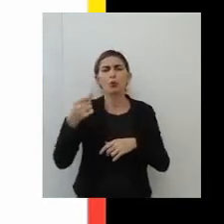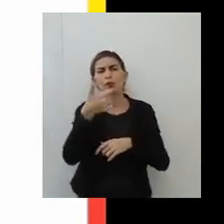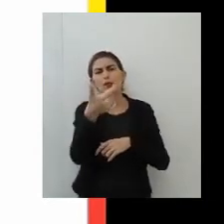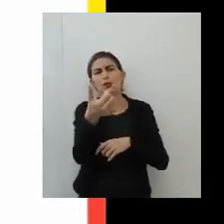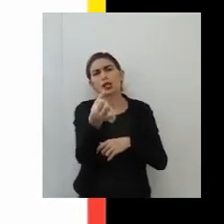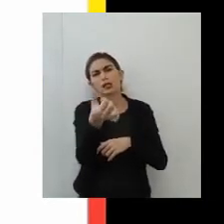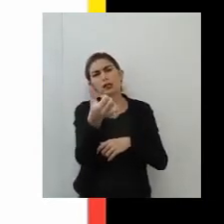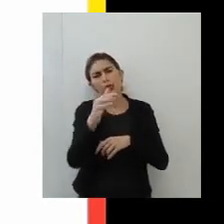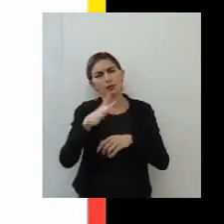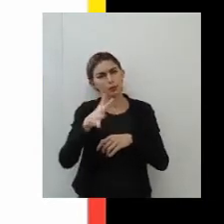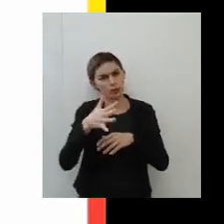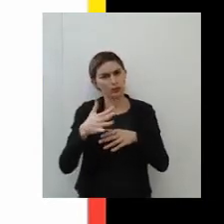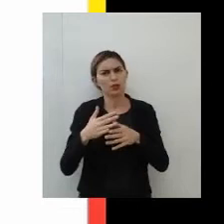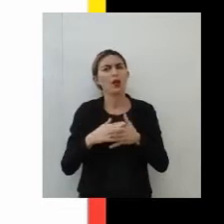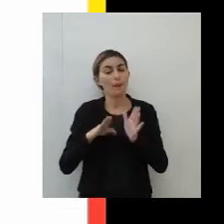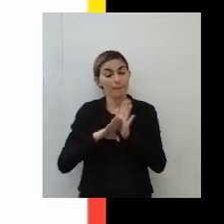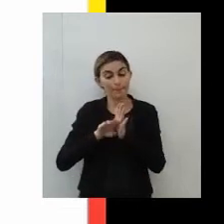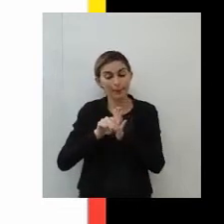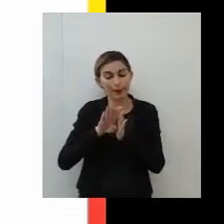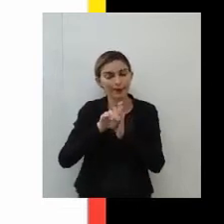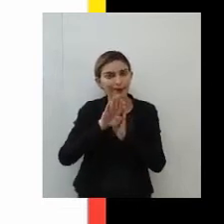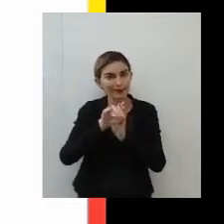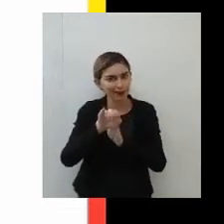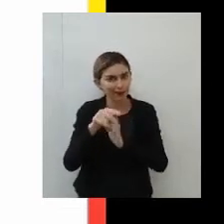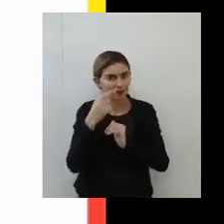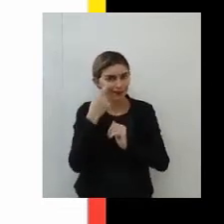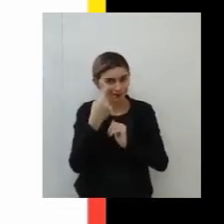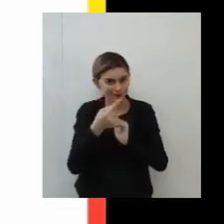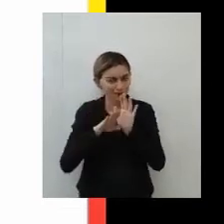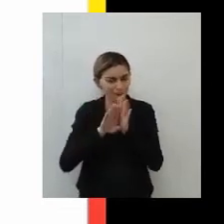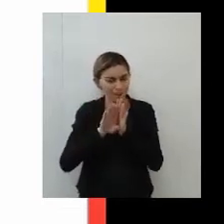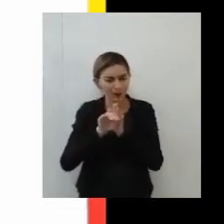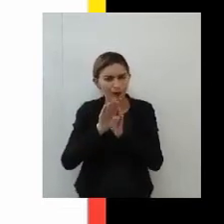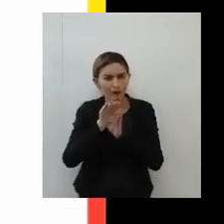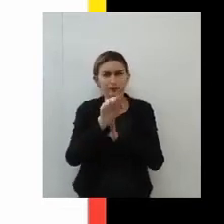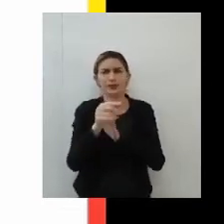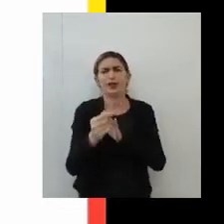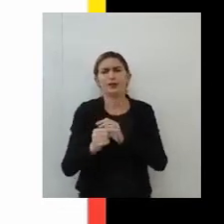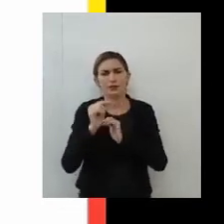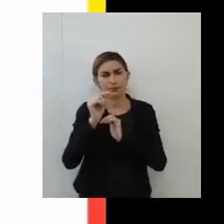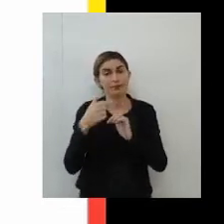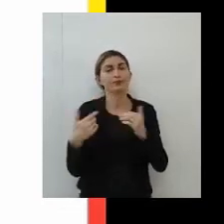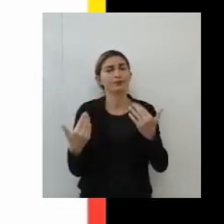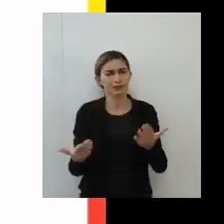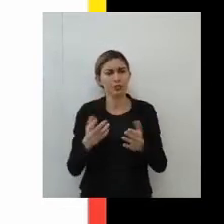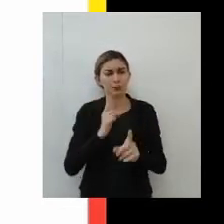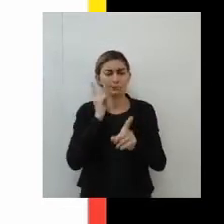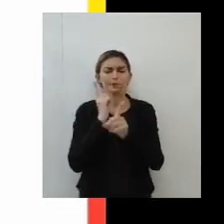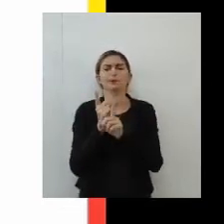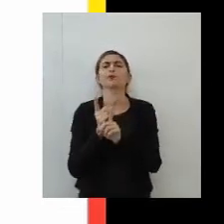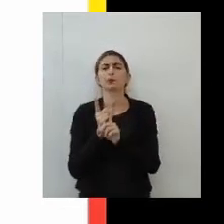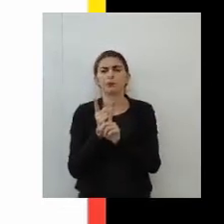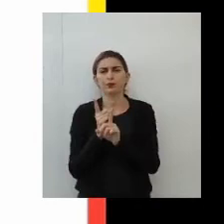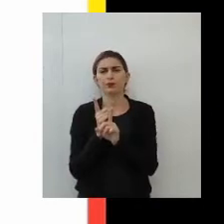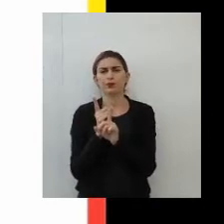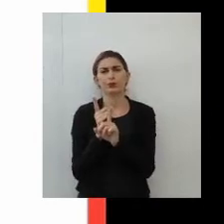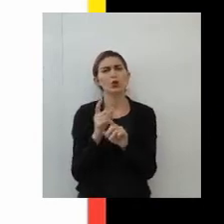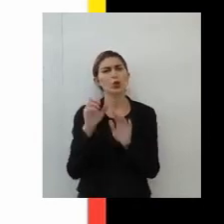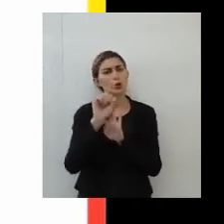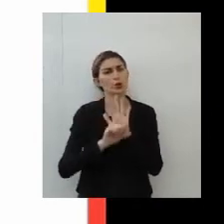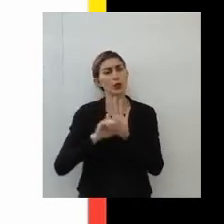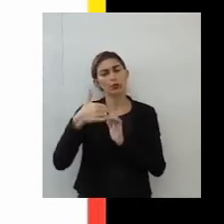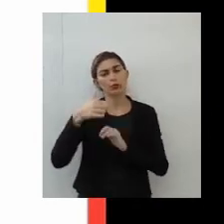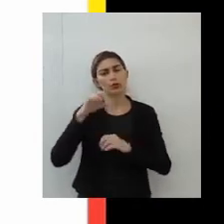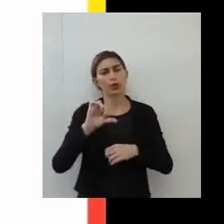bem? Então, ó, uma bactéria, tá certo? Uma bactéria. E isso só foi descoberto no século